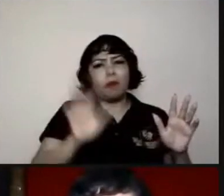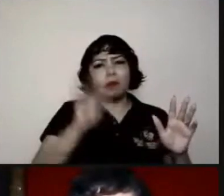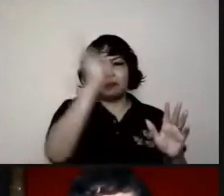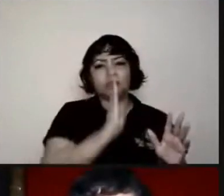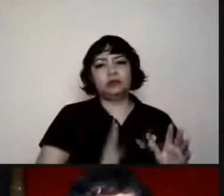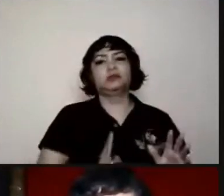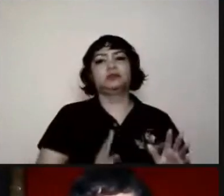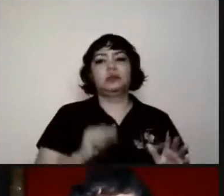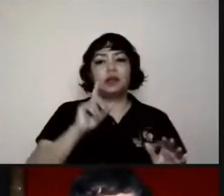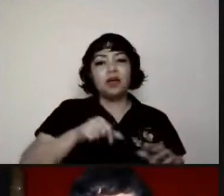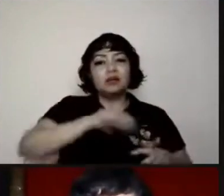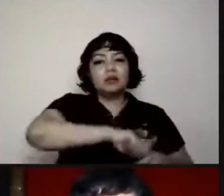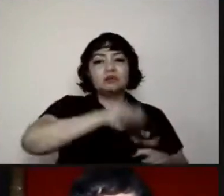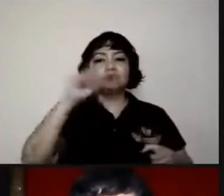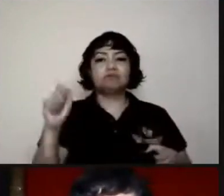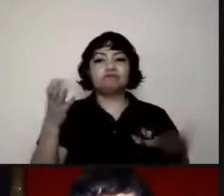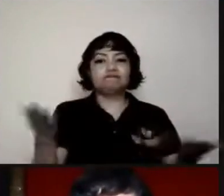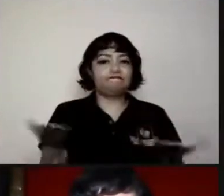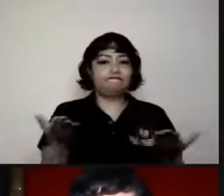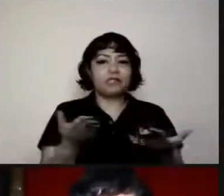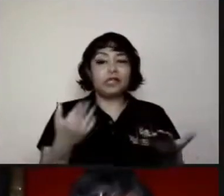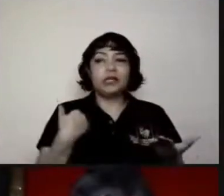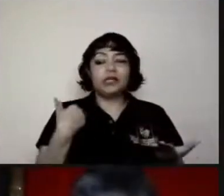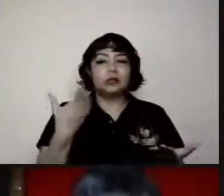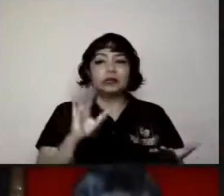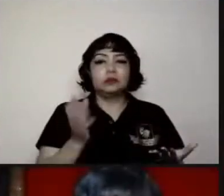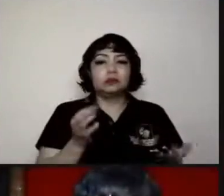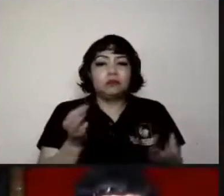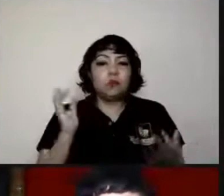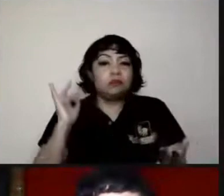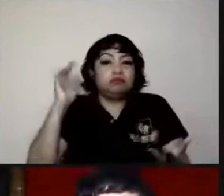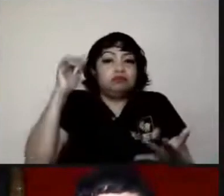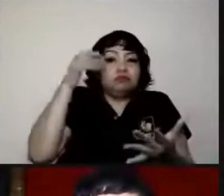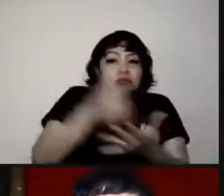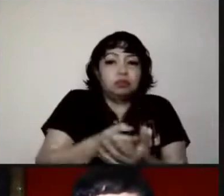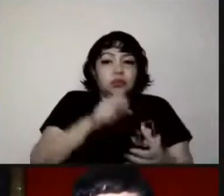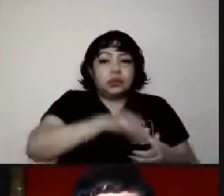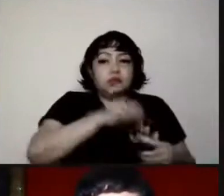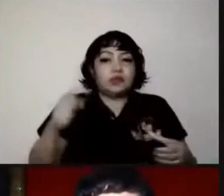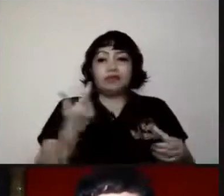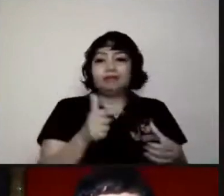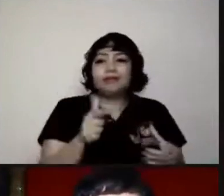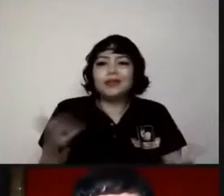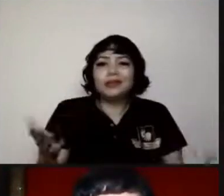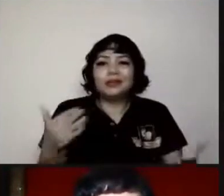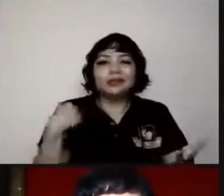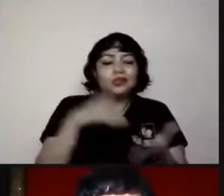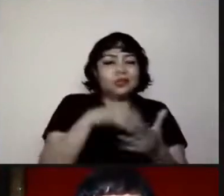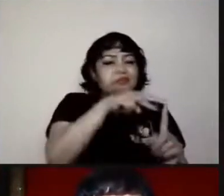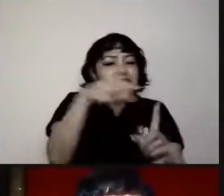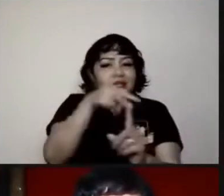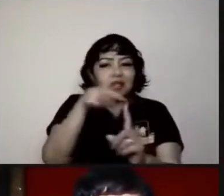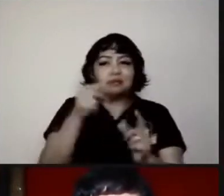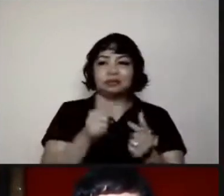e porque essa Ivni Matos, independência Fernando não Gasparini, a chegou, tradutora né, de até onde Libras, a gente Mara, aparecem percebe à a essa, direita, cada né,